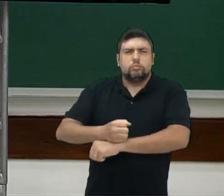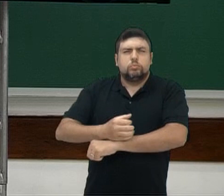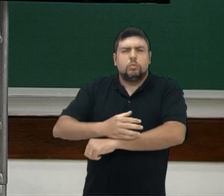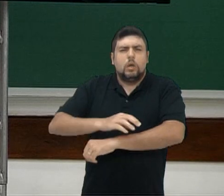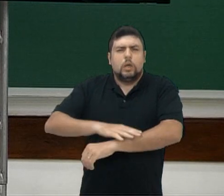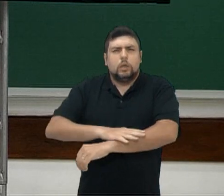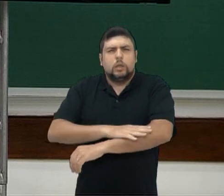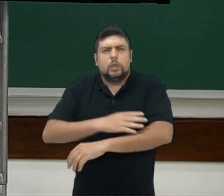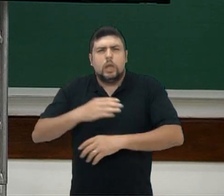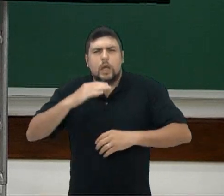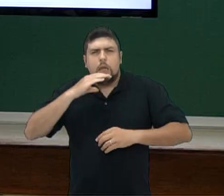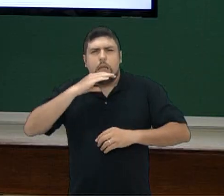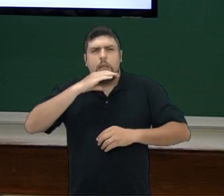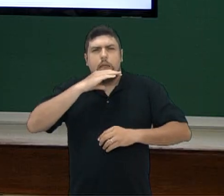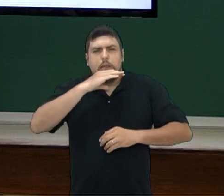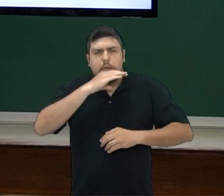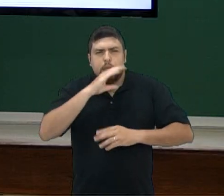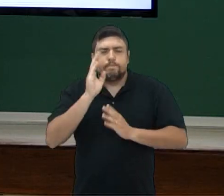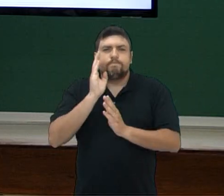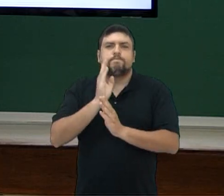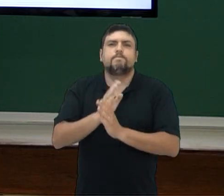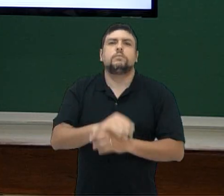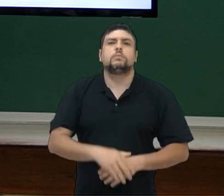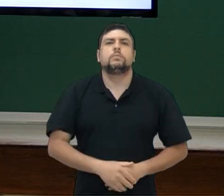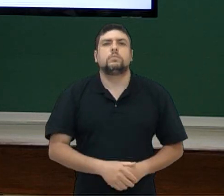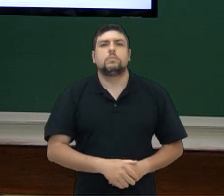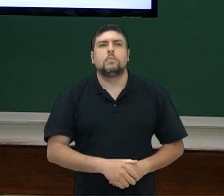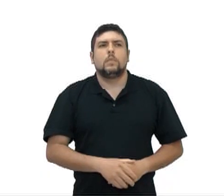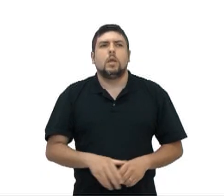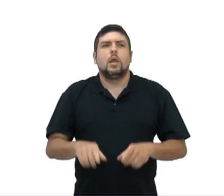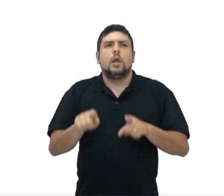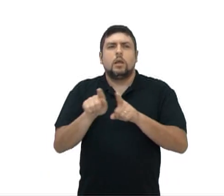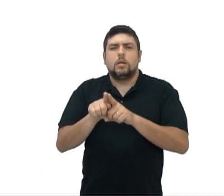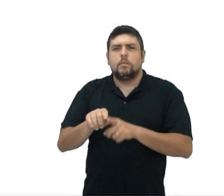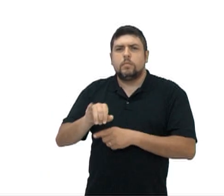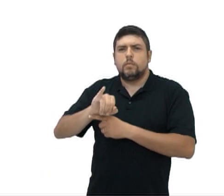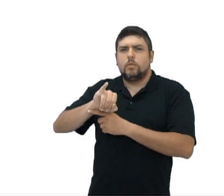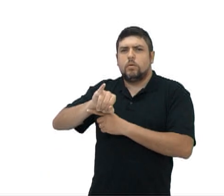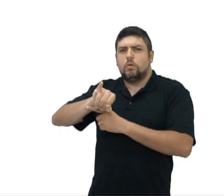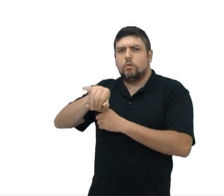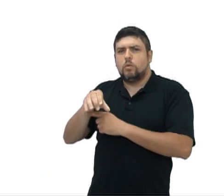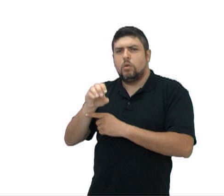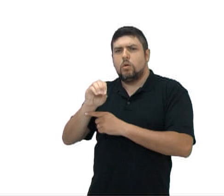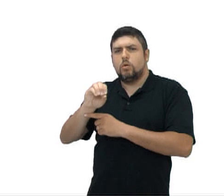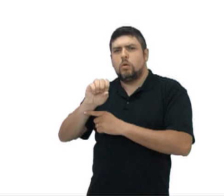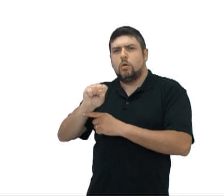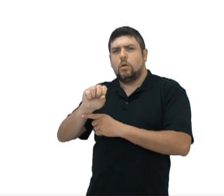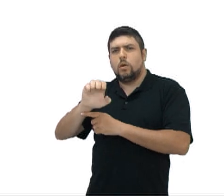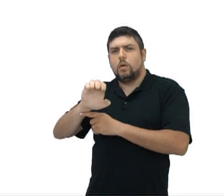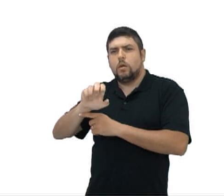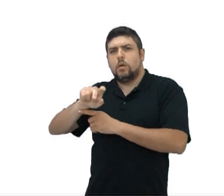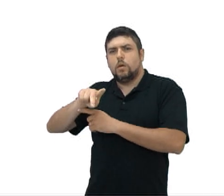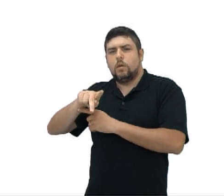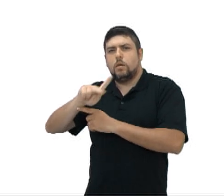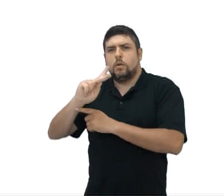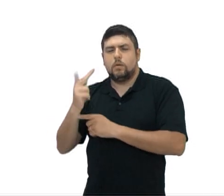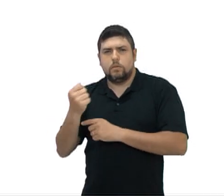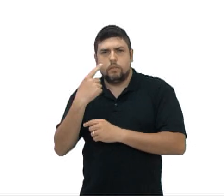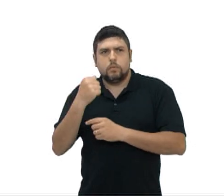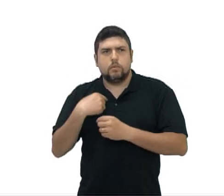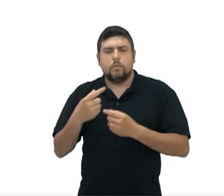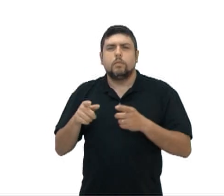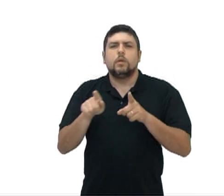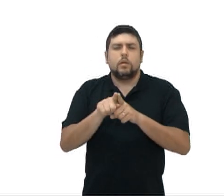ali então analisar o conceito de Joseph Fraunhofer. Essa pessoa trouxe uma característica muito específica e muito